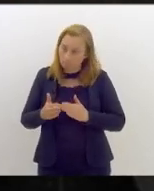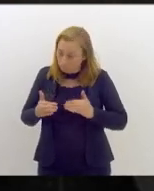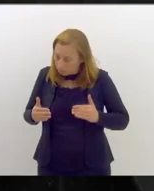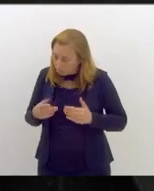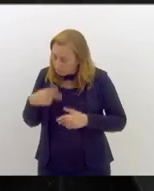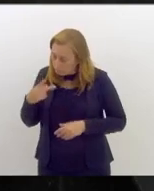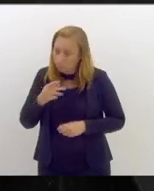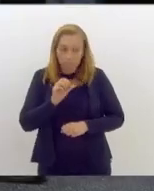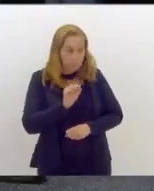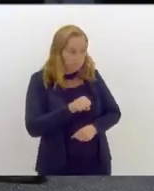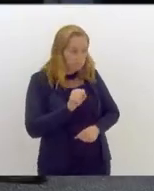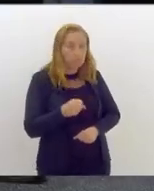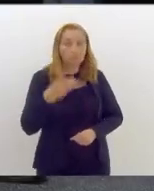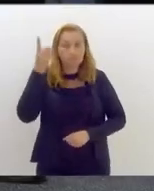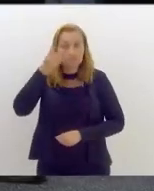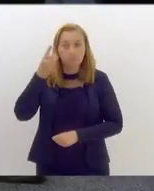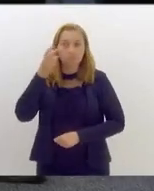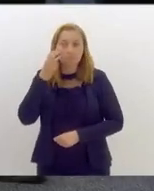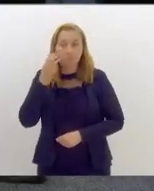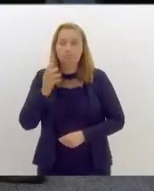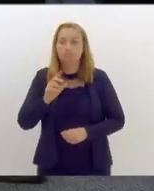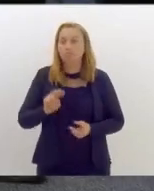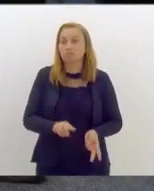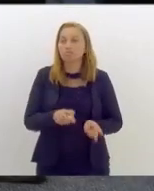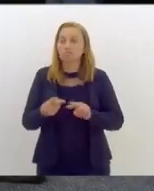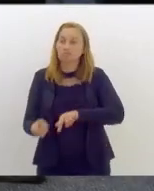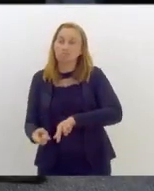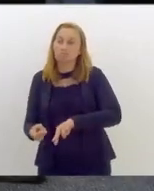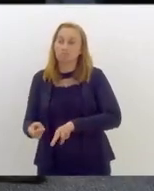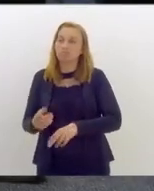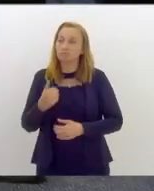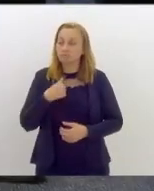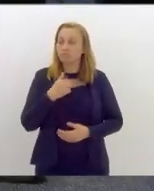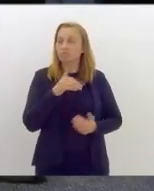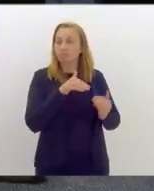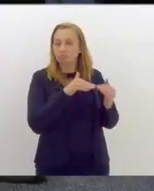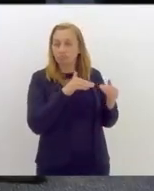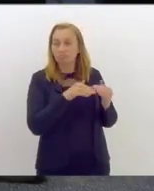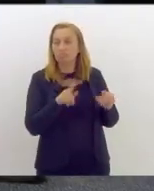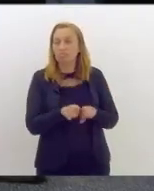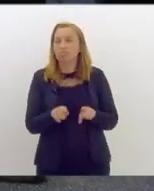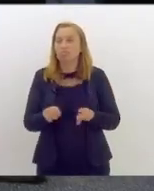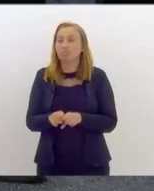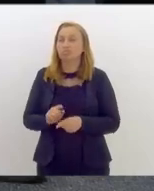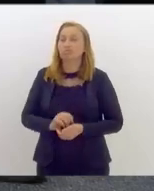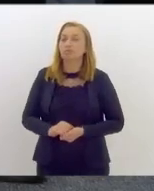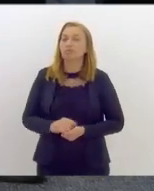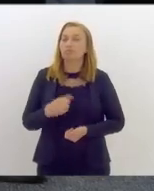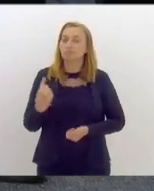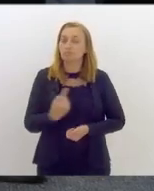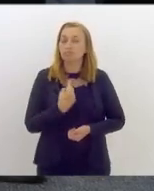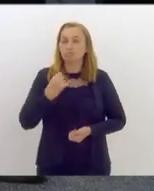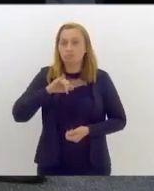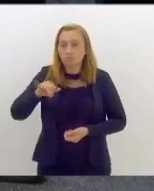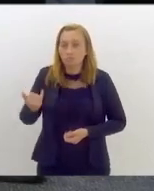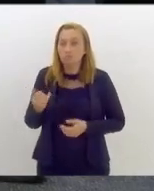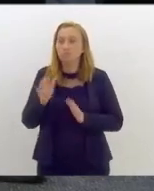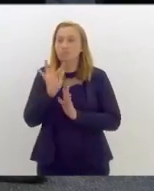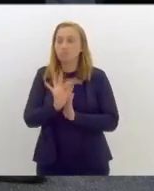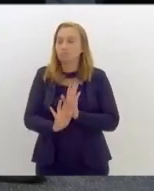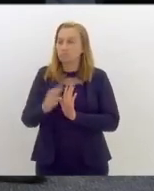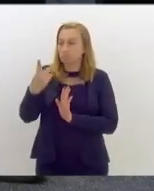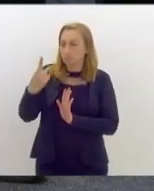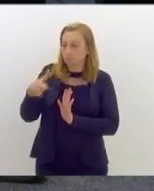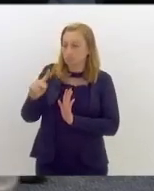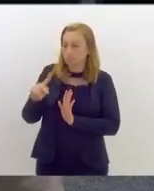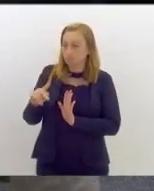o deputado valdec sugere aqui faz um encaminhamento que eu considero o adequado para que nós aproveitemos o texto de vossa